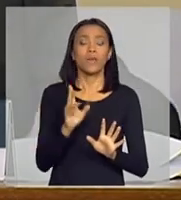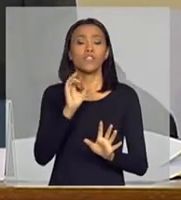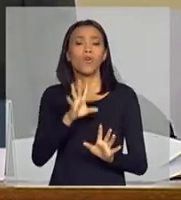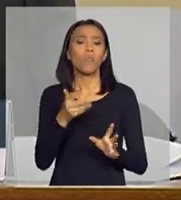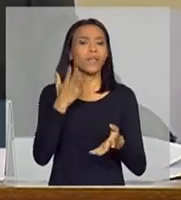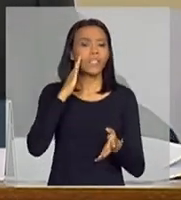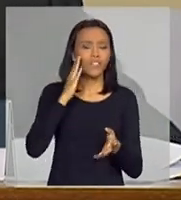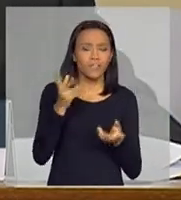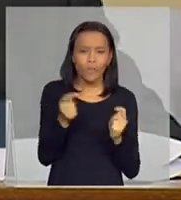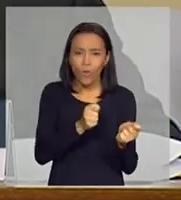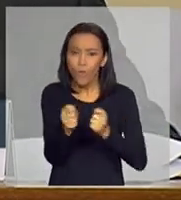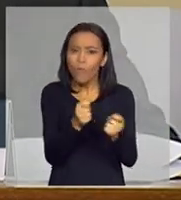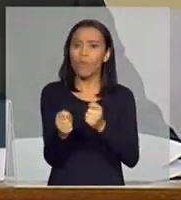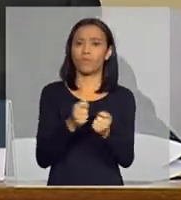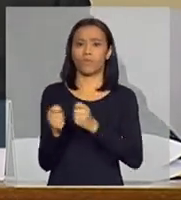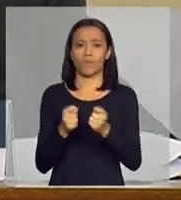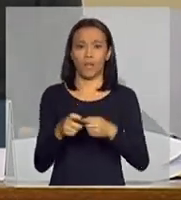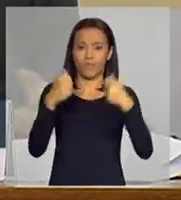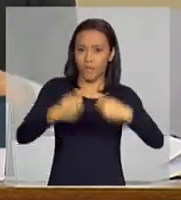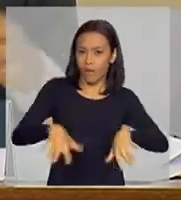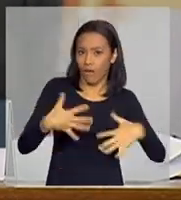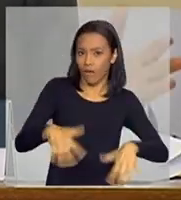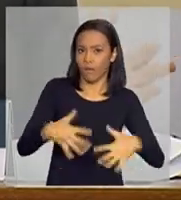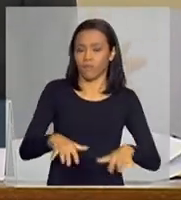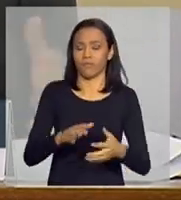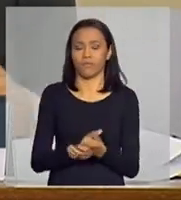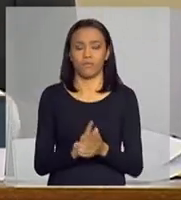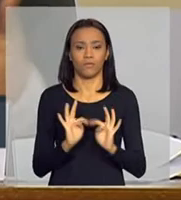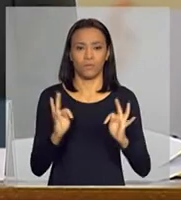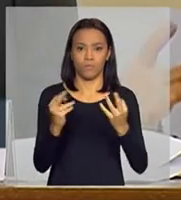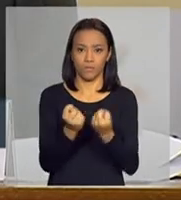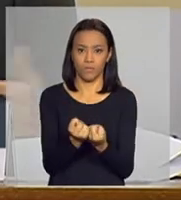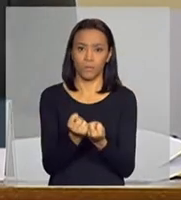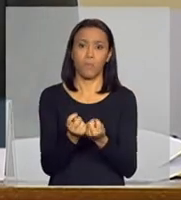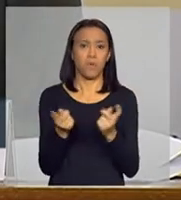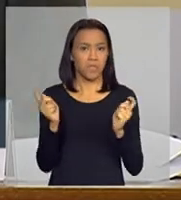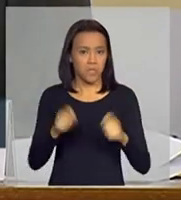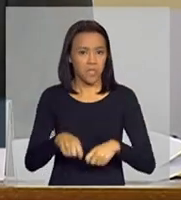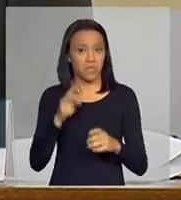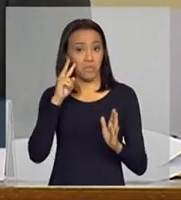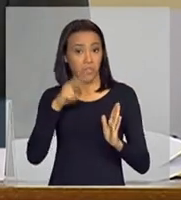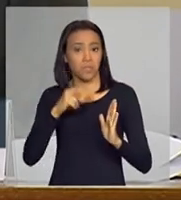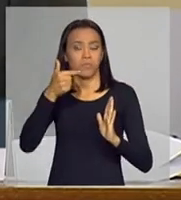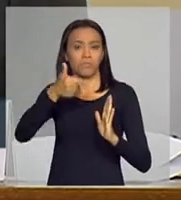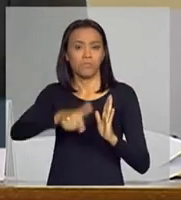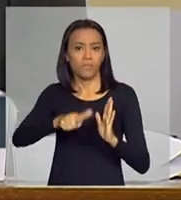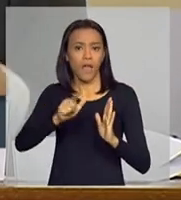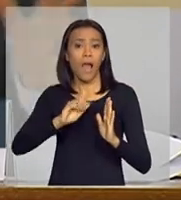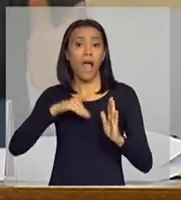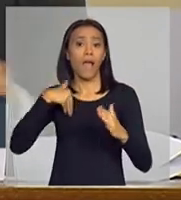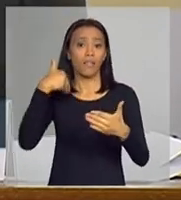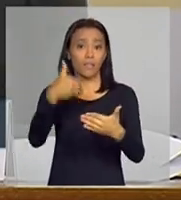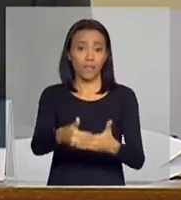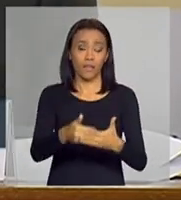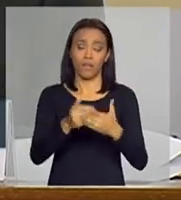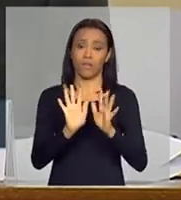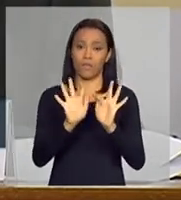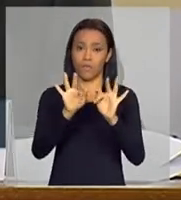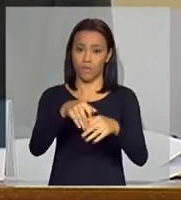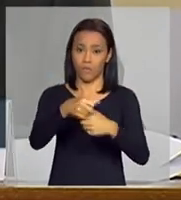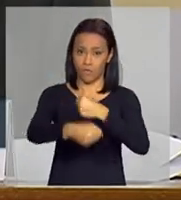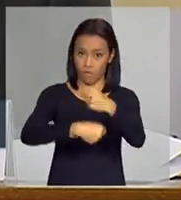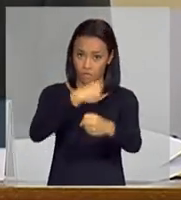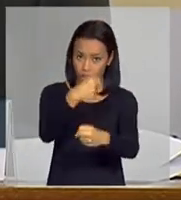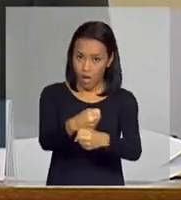receitas e tudo mais isso também pode ser bom e até o final do ano